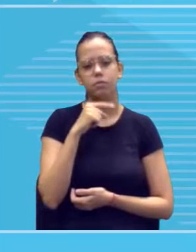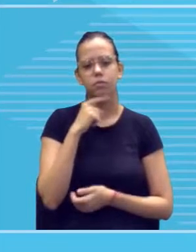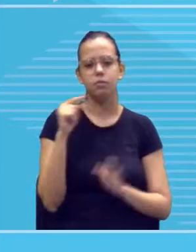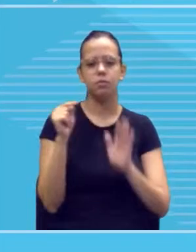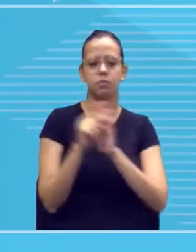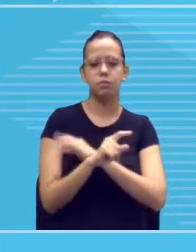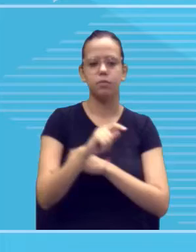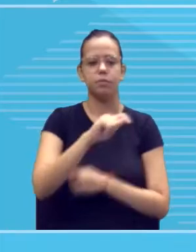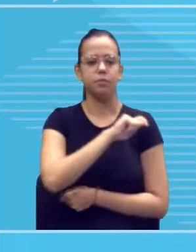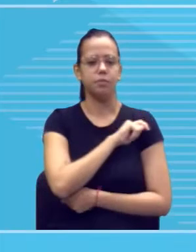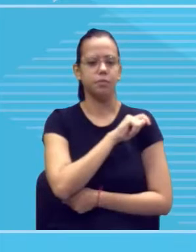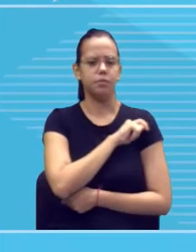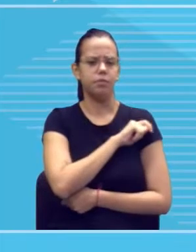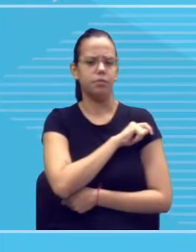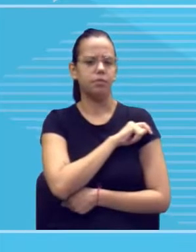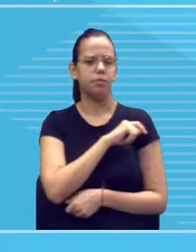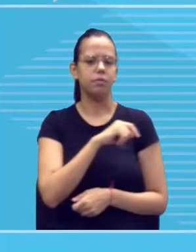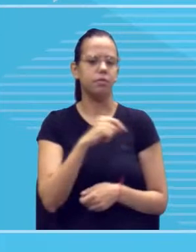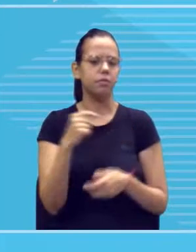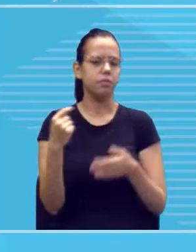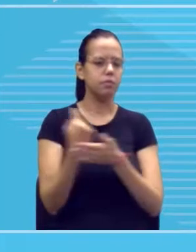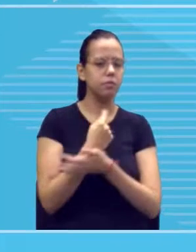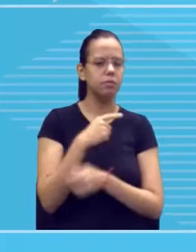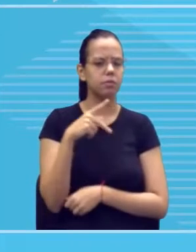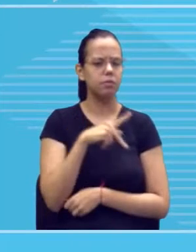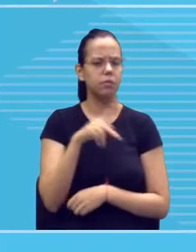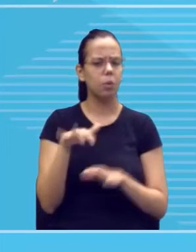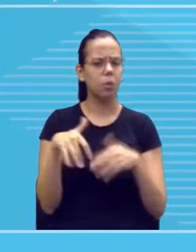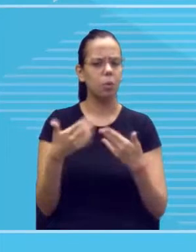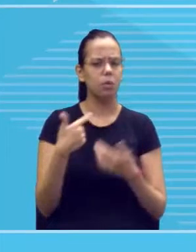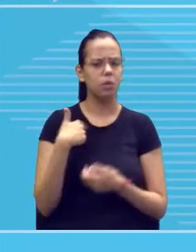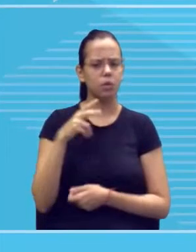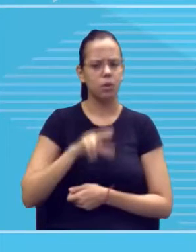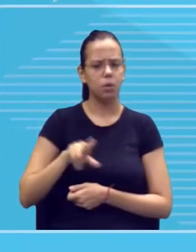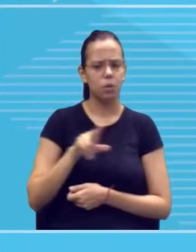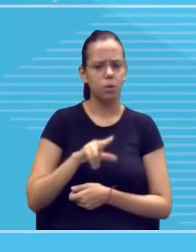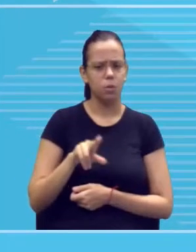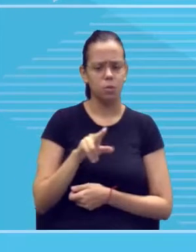aqui no nosso teatro Professor afinal quando é que eu uso